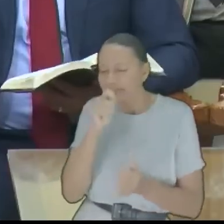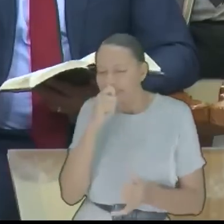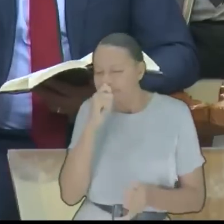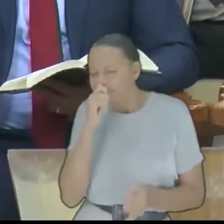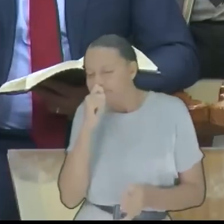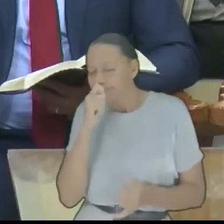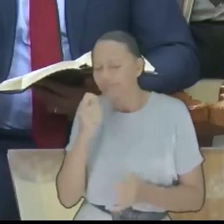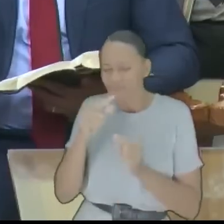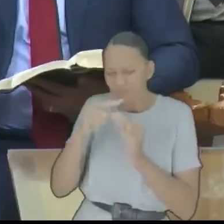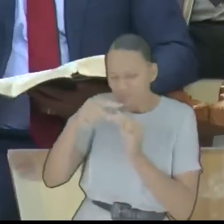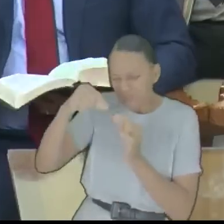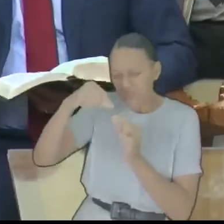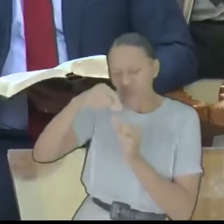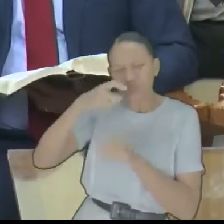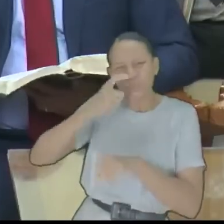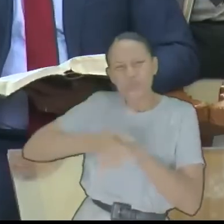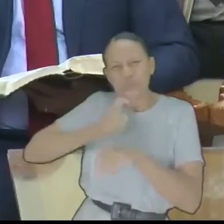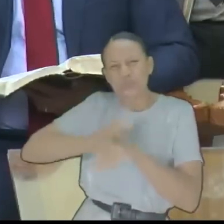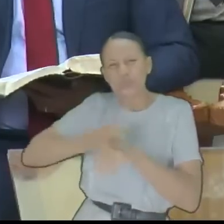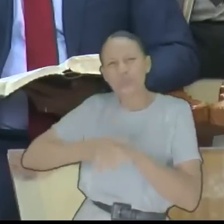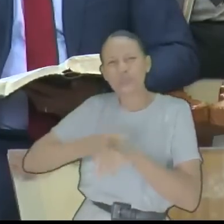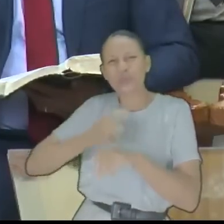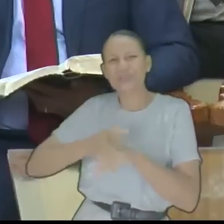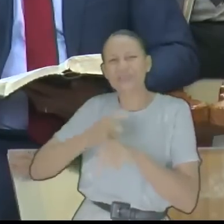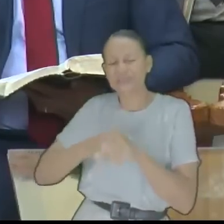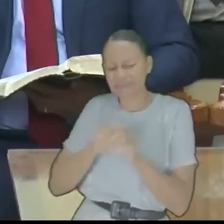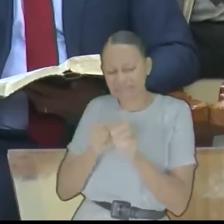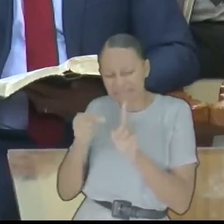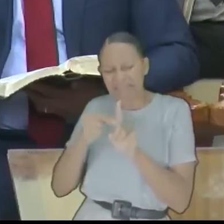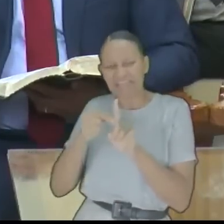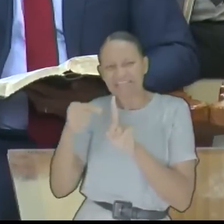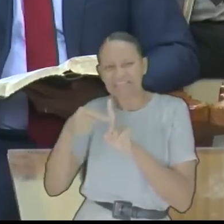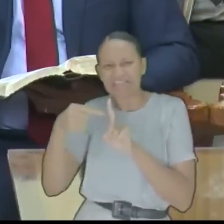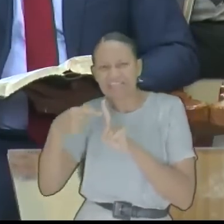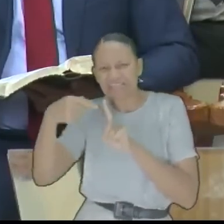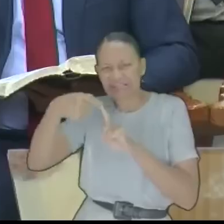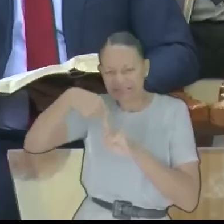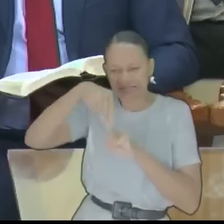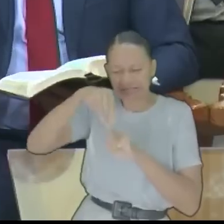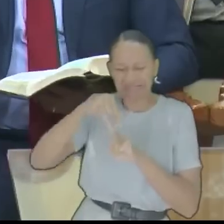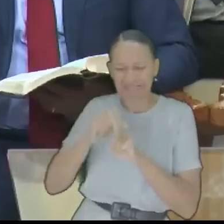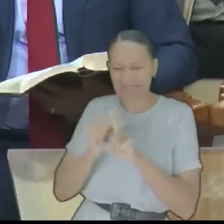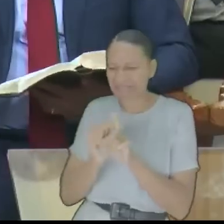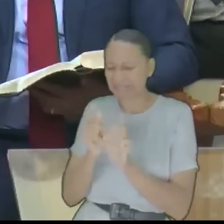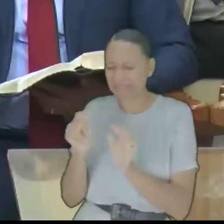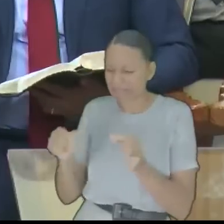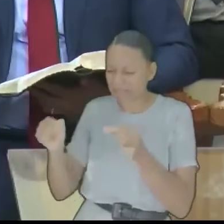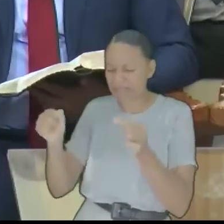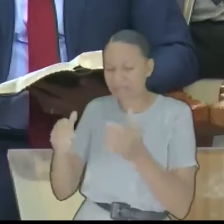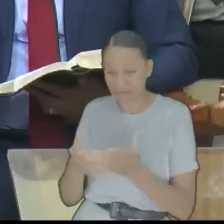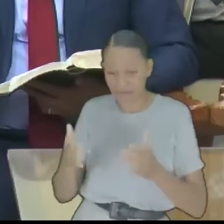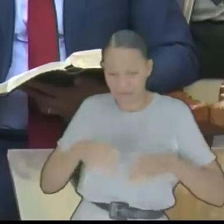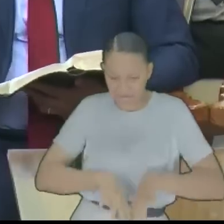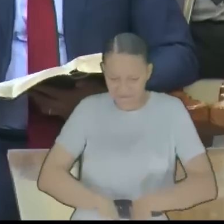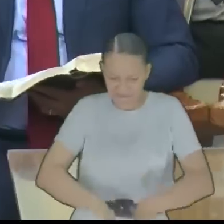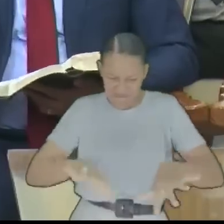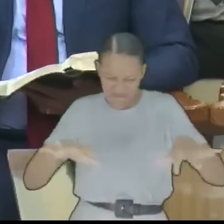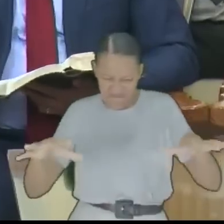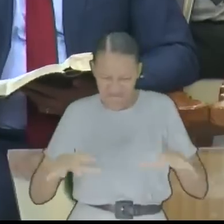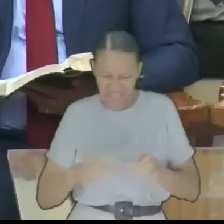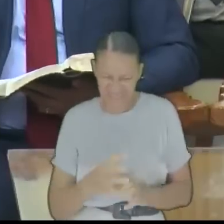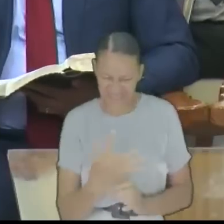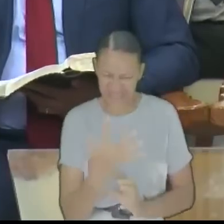roseira, só que mais duro e mais seco e cheio de espinhos. E meus amados irmãos, o vale de Sitim é o vale